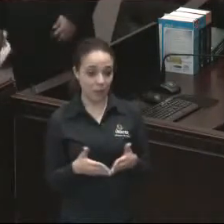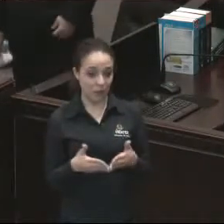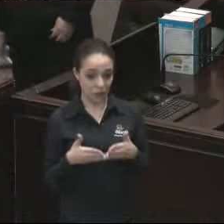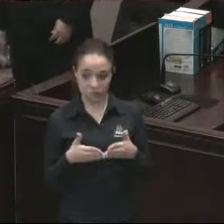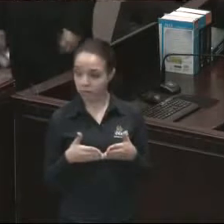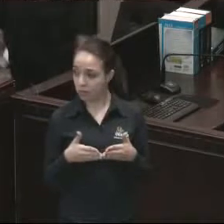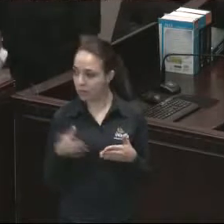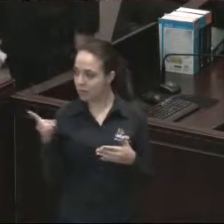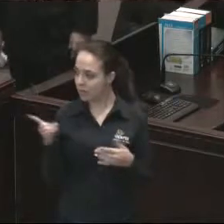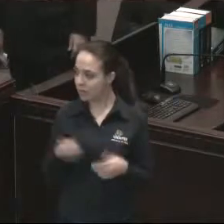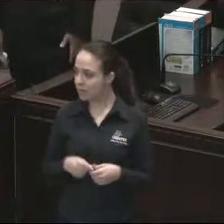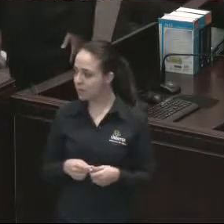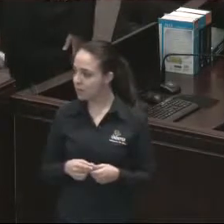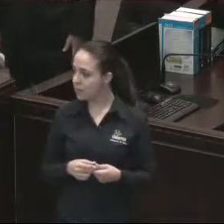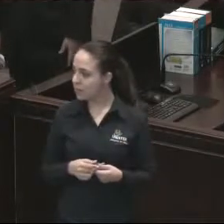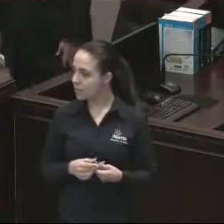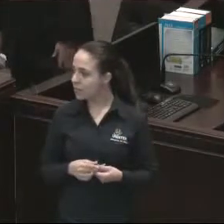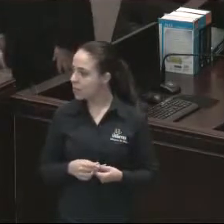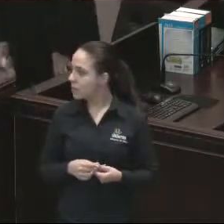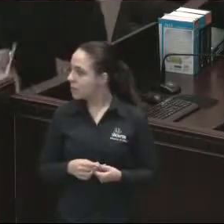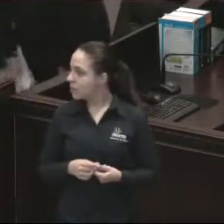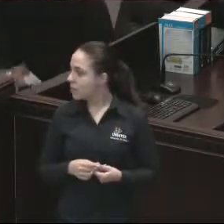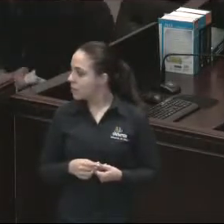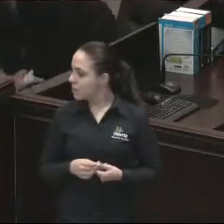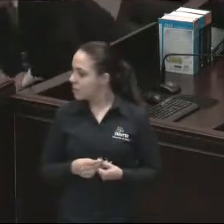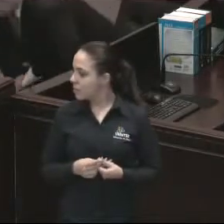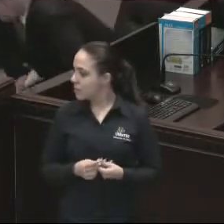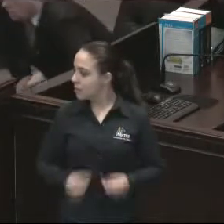pode levar. Cadê o microfone sem fio?